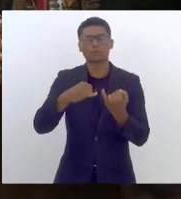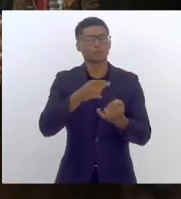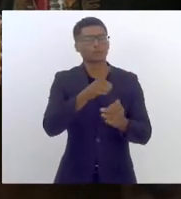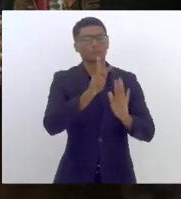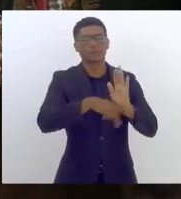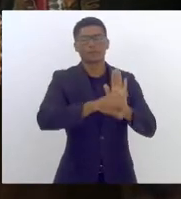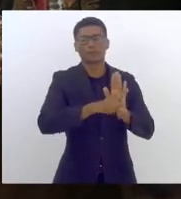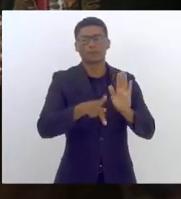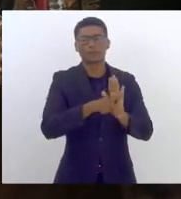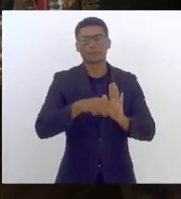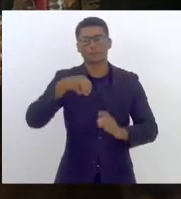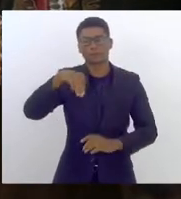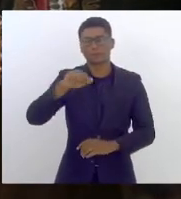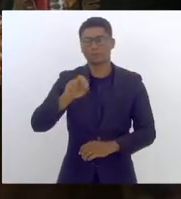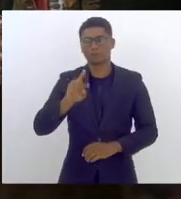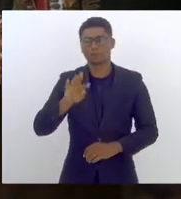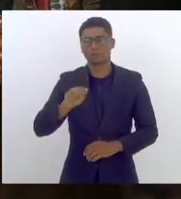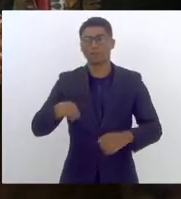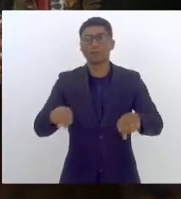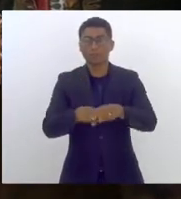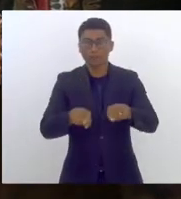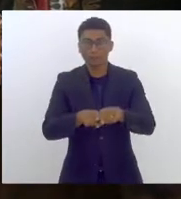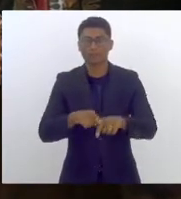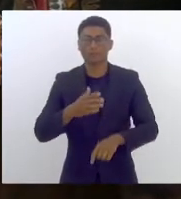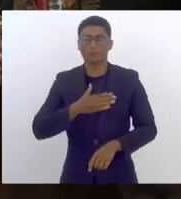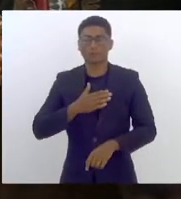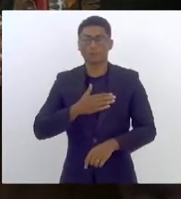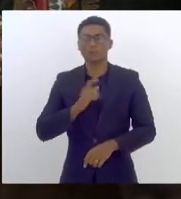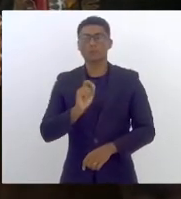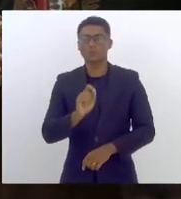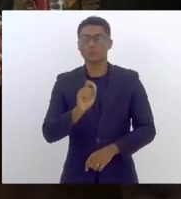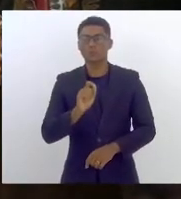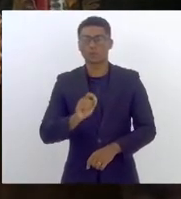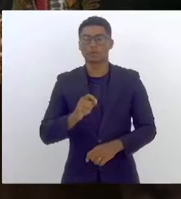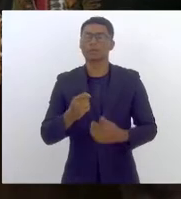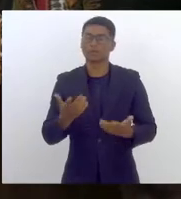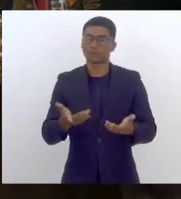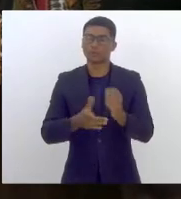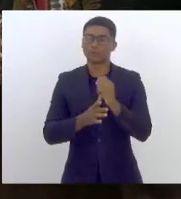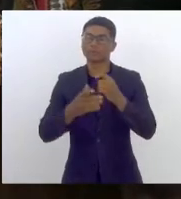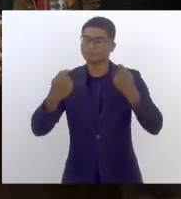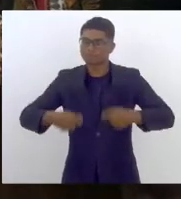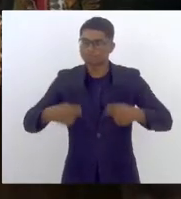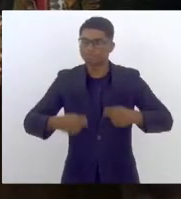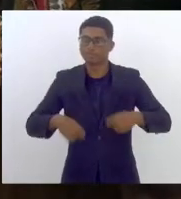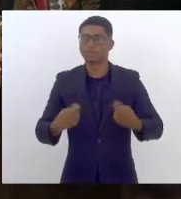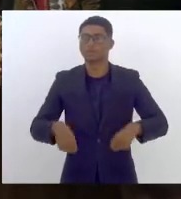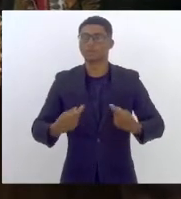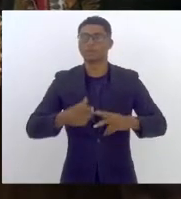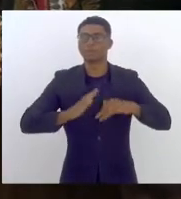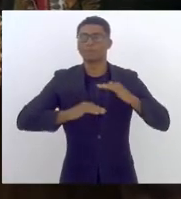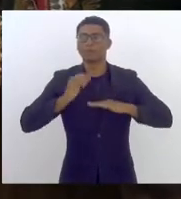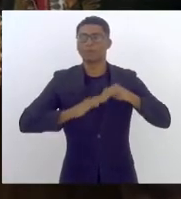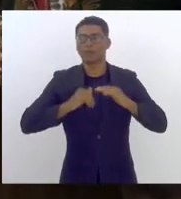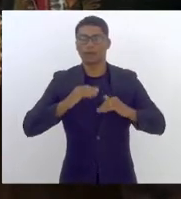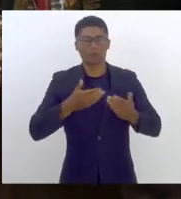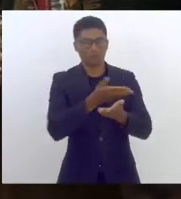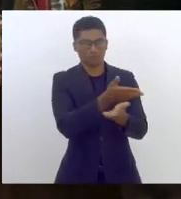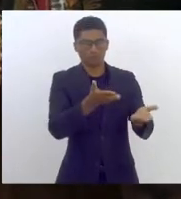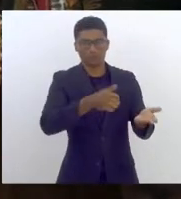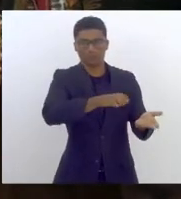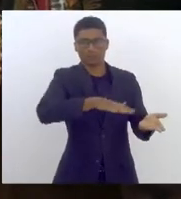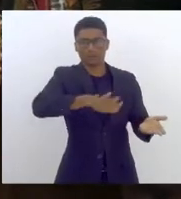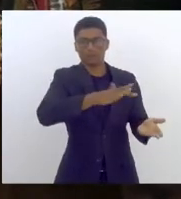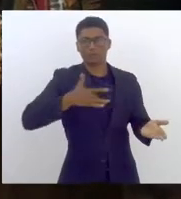um PL meu também que garante profissionais de de saúde né sejam preparados